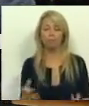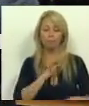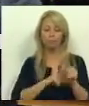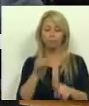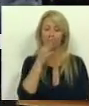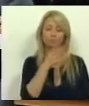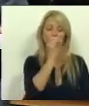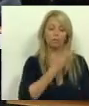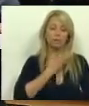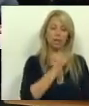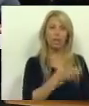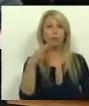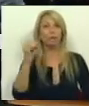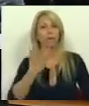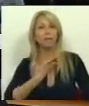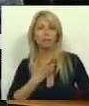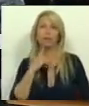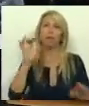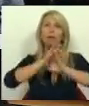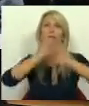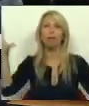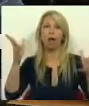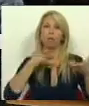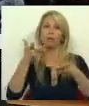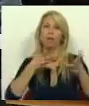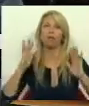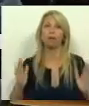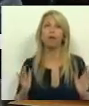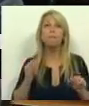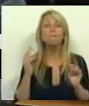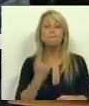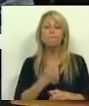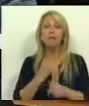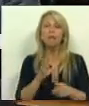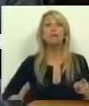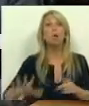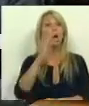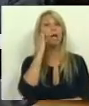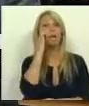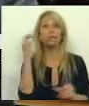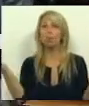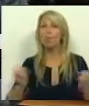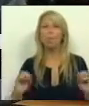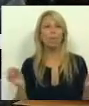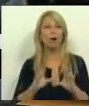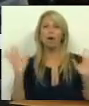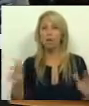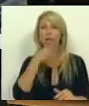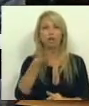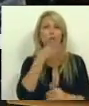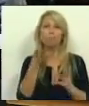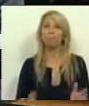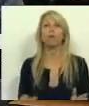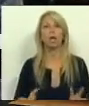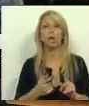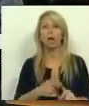PSD, entendamos-nos. Mesmo em momentos de crise, não há nada que justifique a